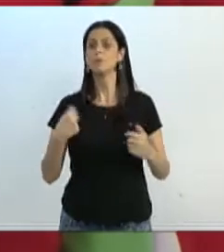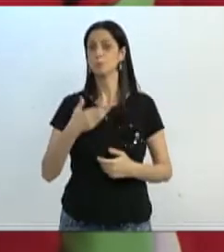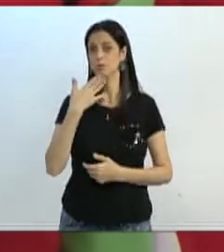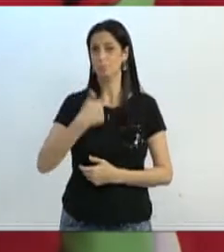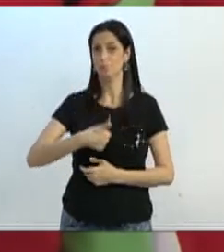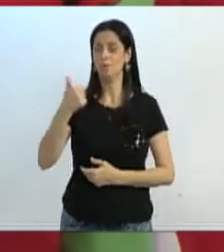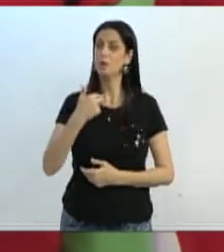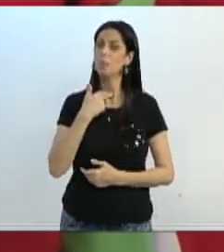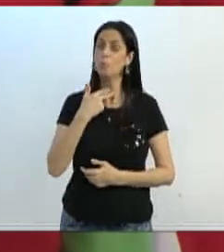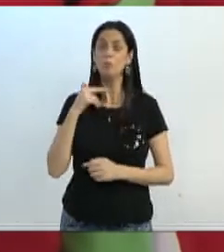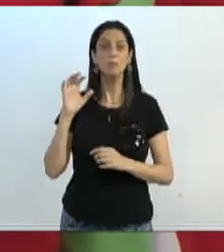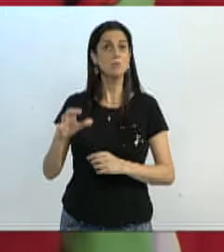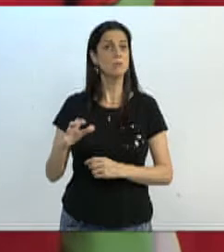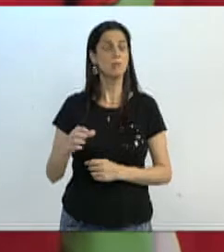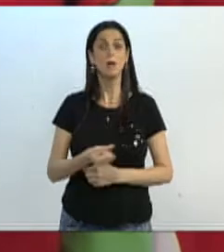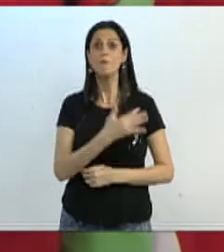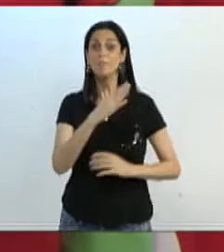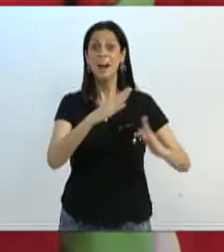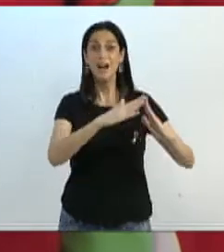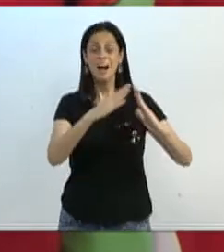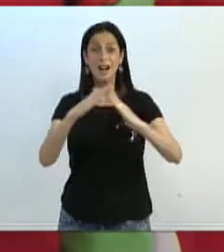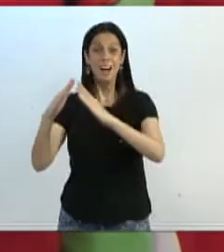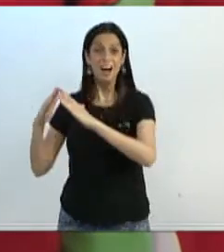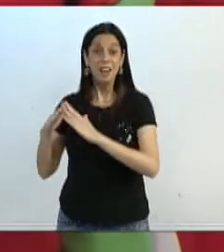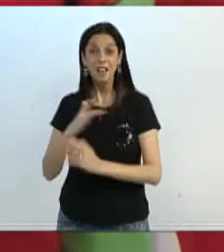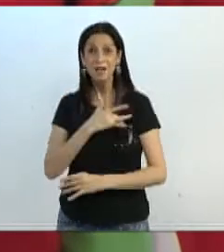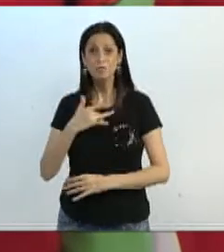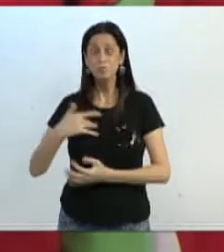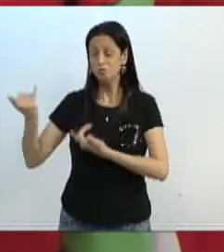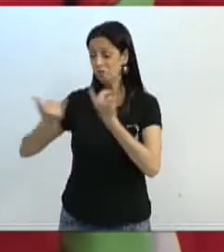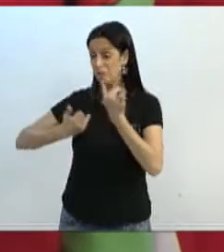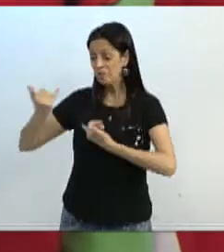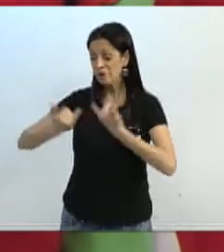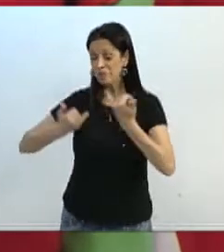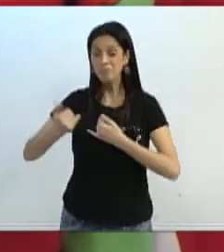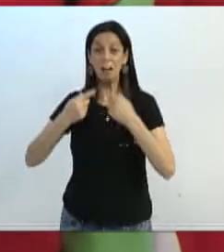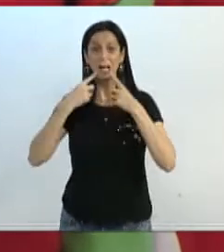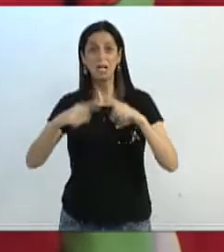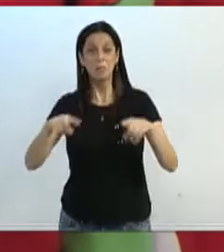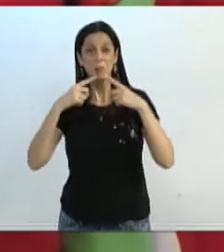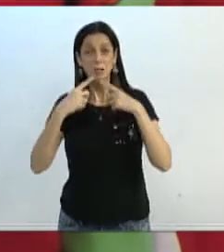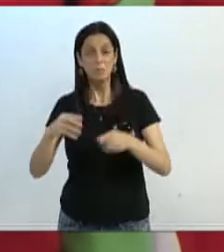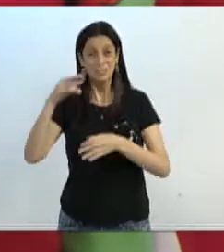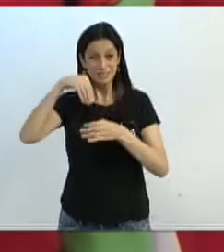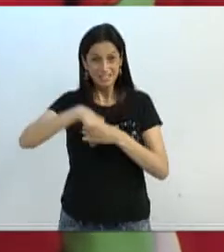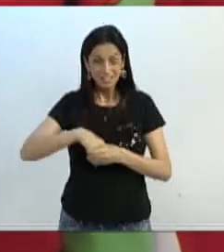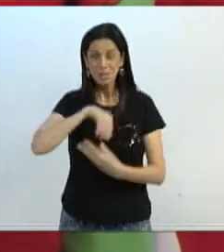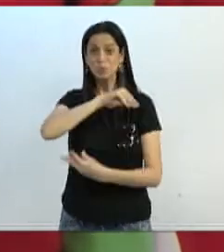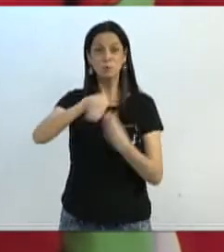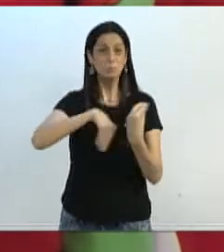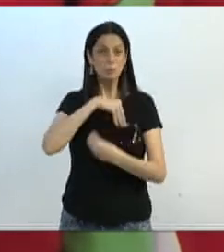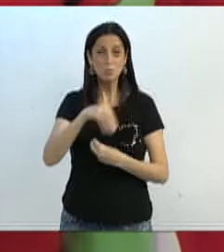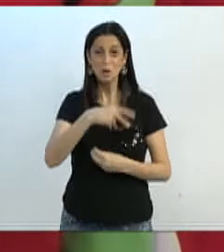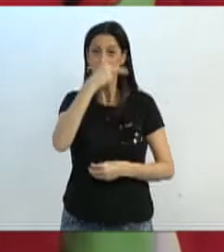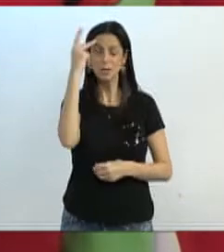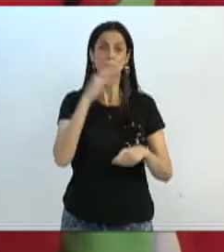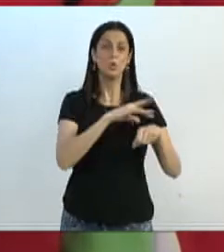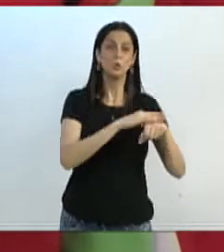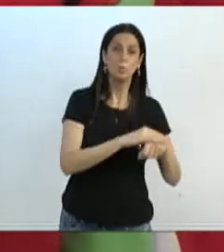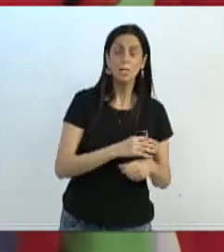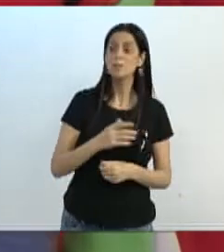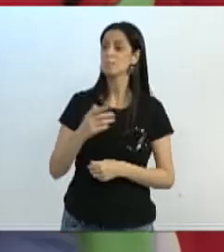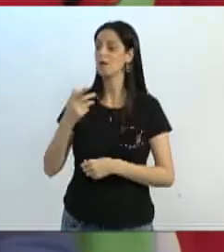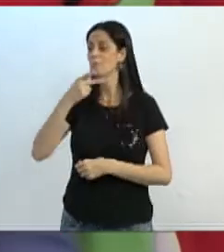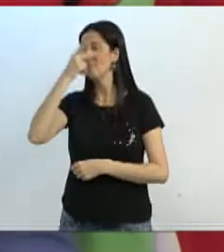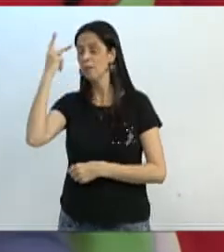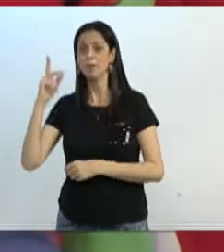situação. As reclamações estão constantes chegando até nós, e não podemos deixar da forma em que está. Já vou lhe conceder